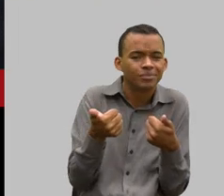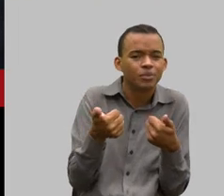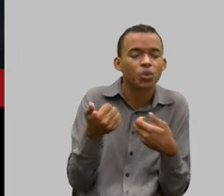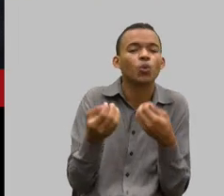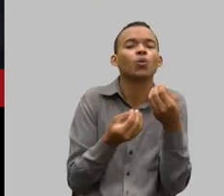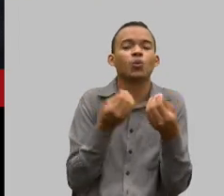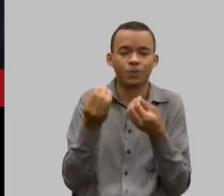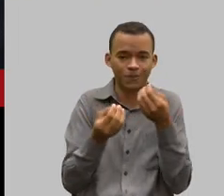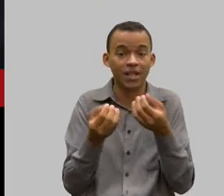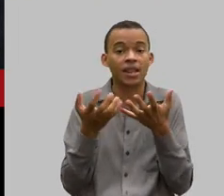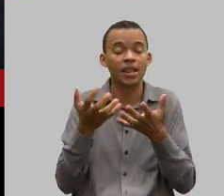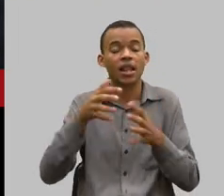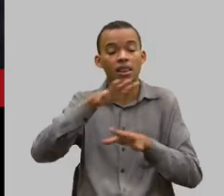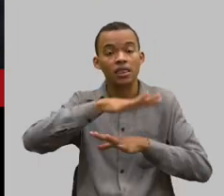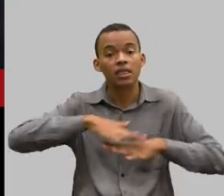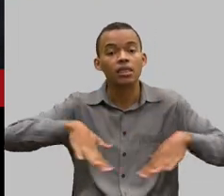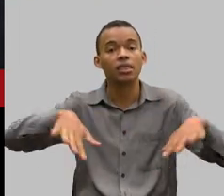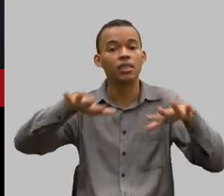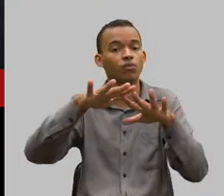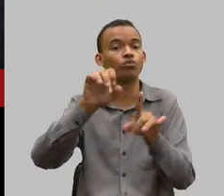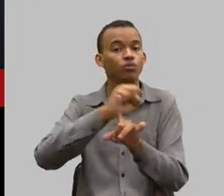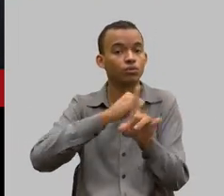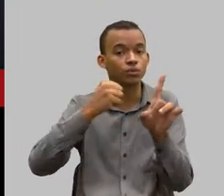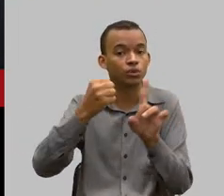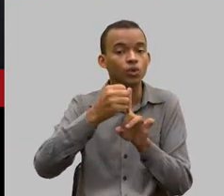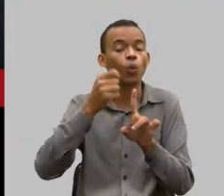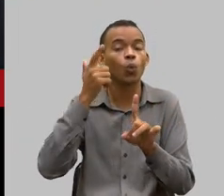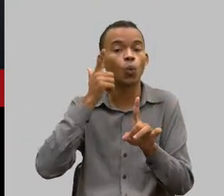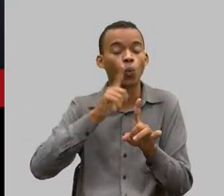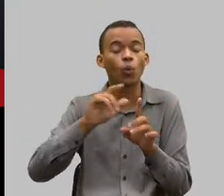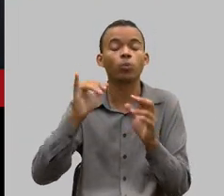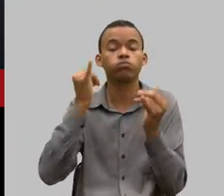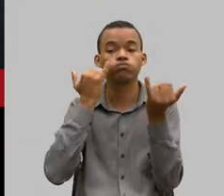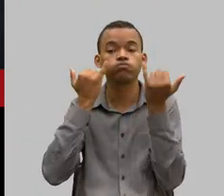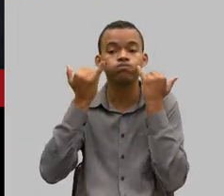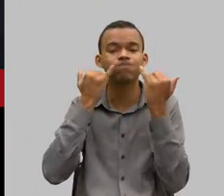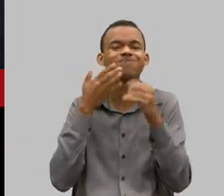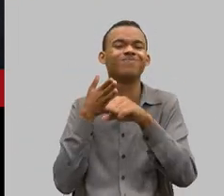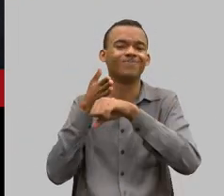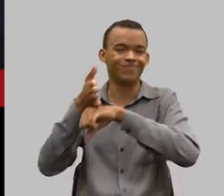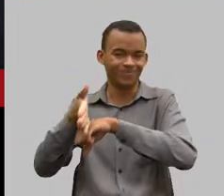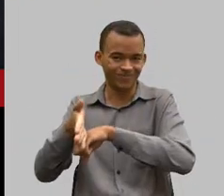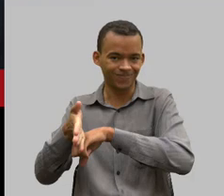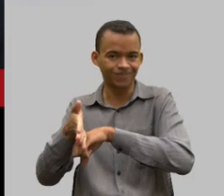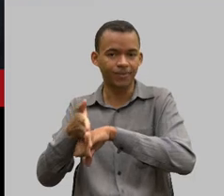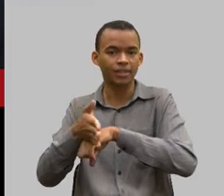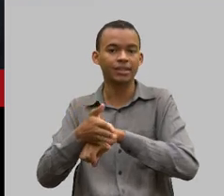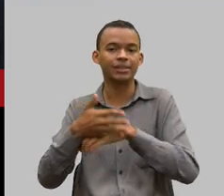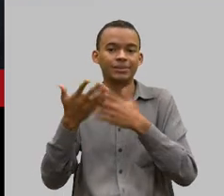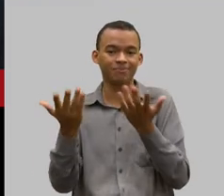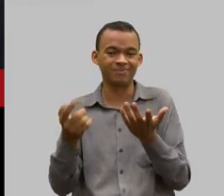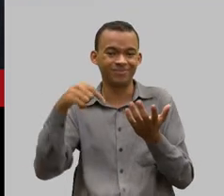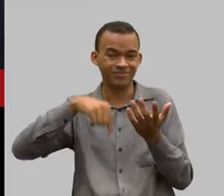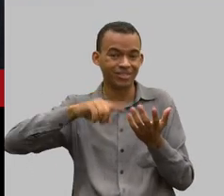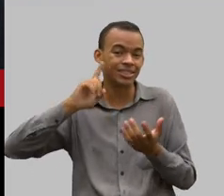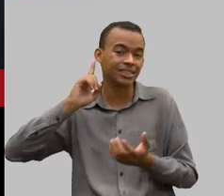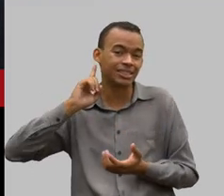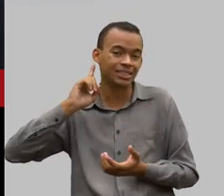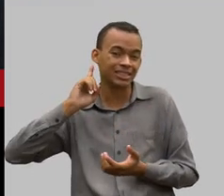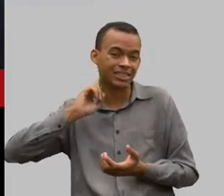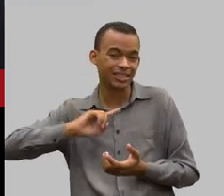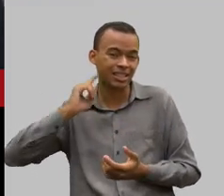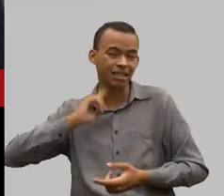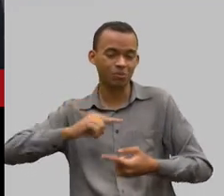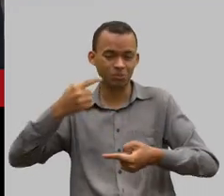disponibilidade de informação mas hoje infelizmente a gente nessa nesse ambiente polarizado da política a